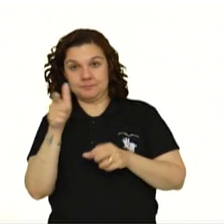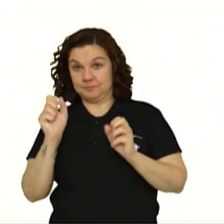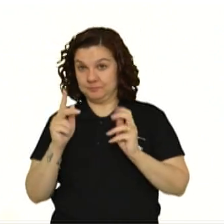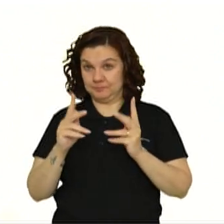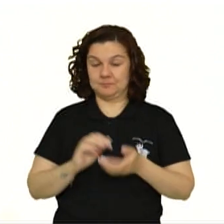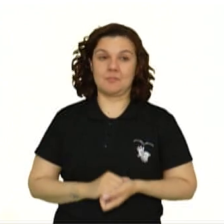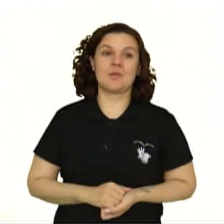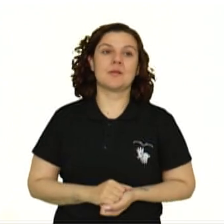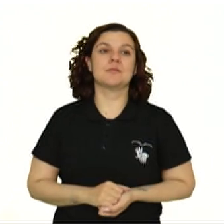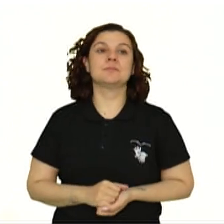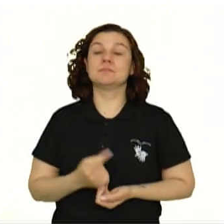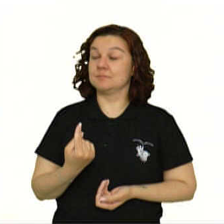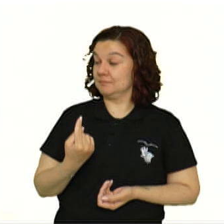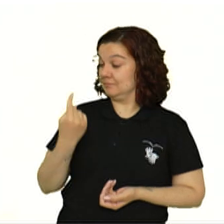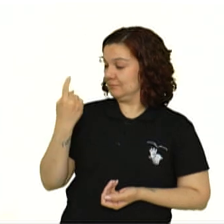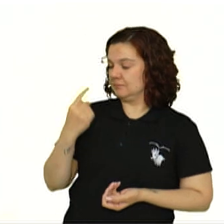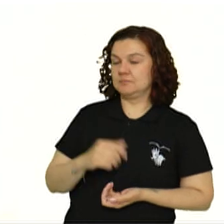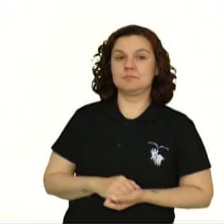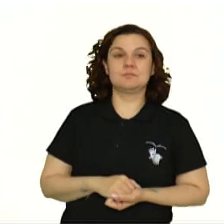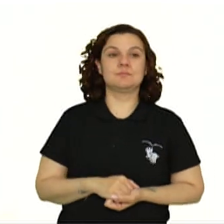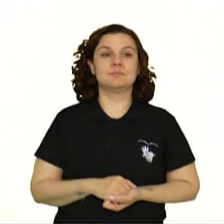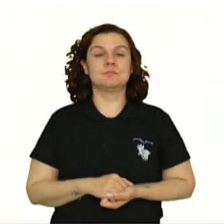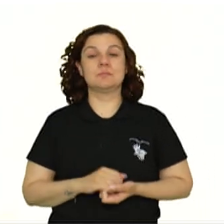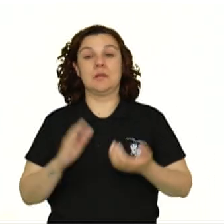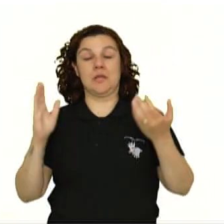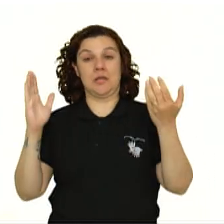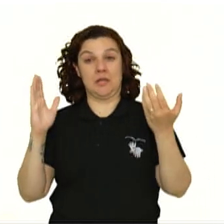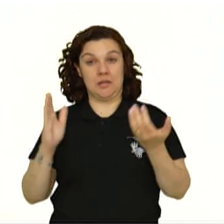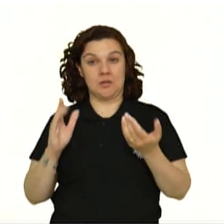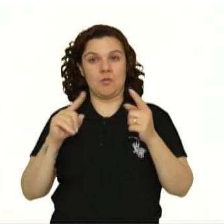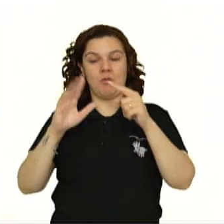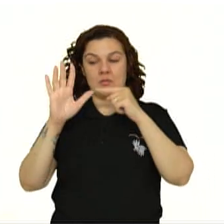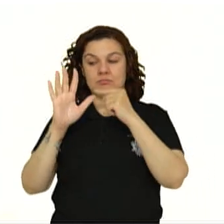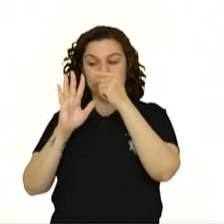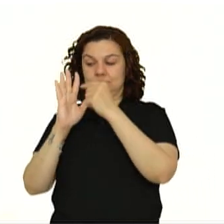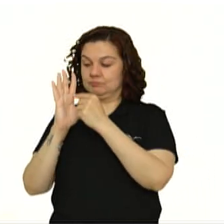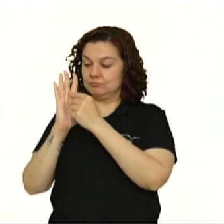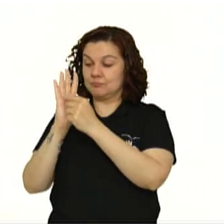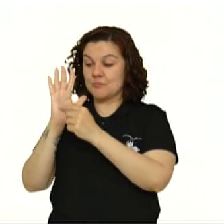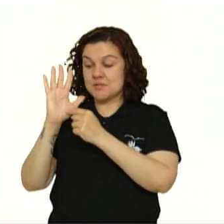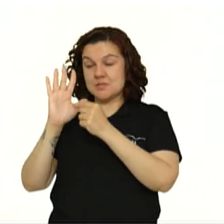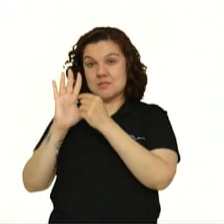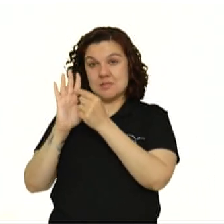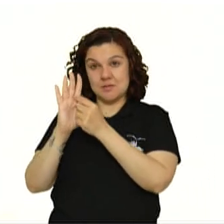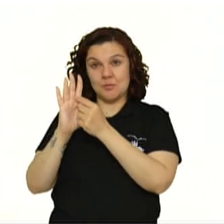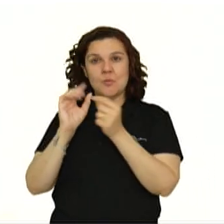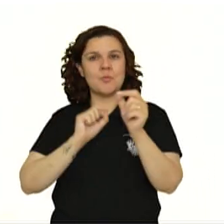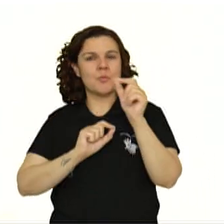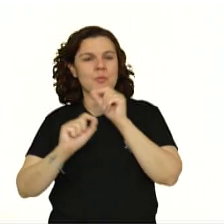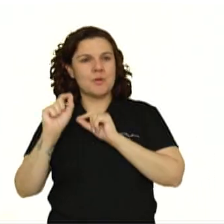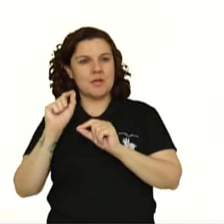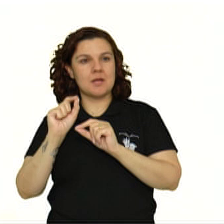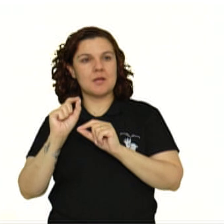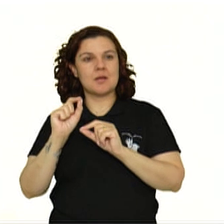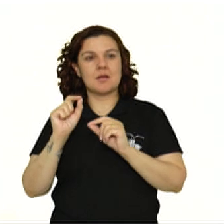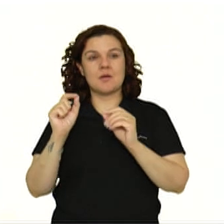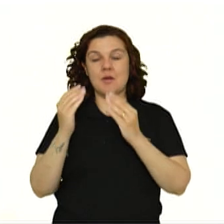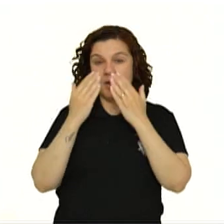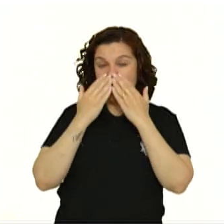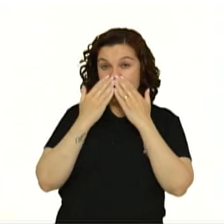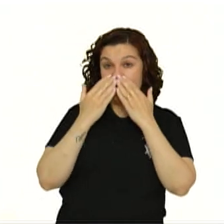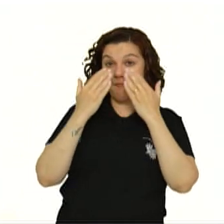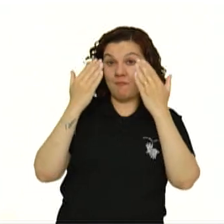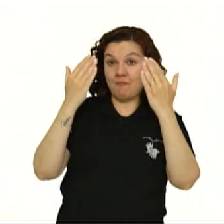certo? Os polígonos regulares circunscritos, eles estão no